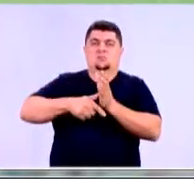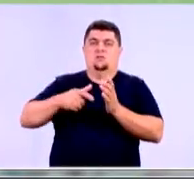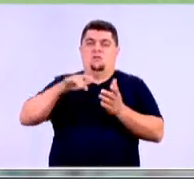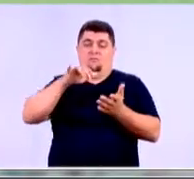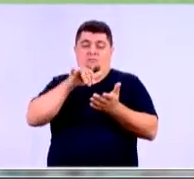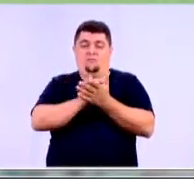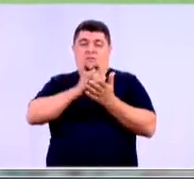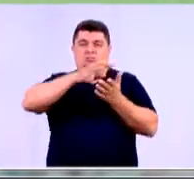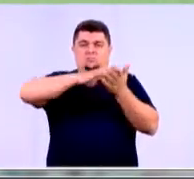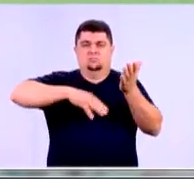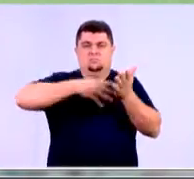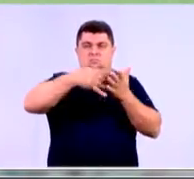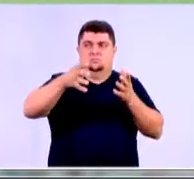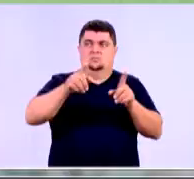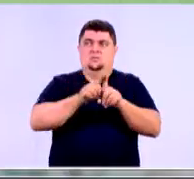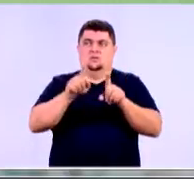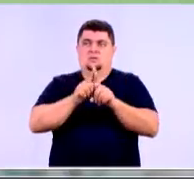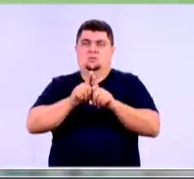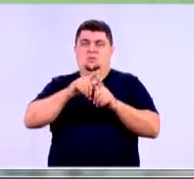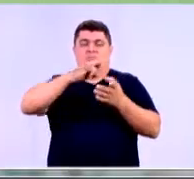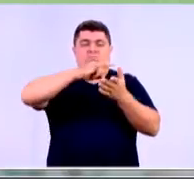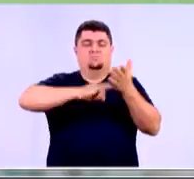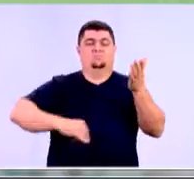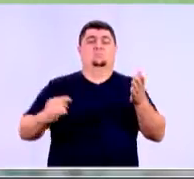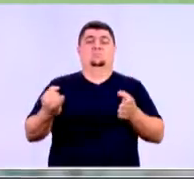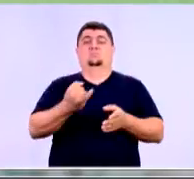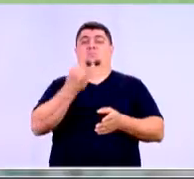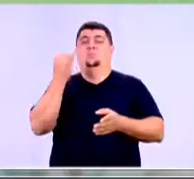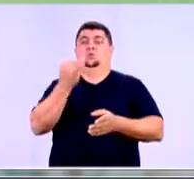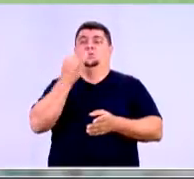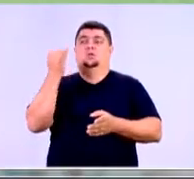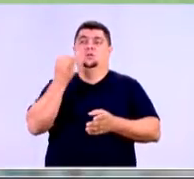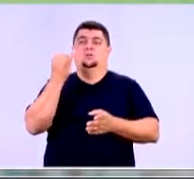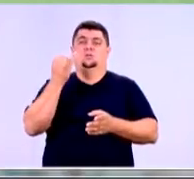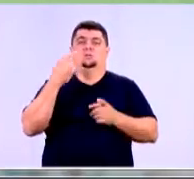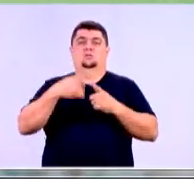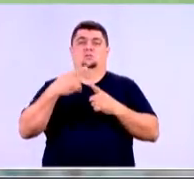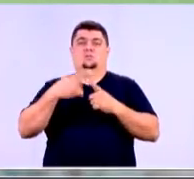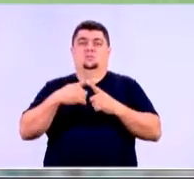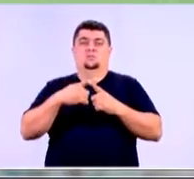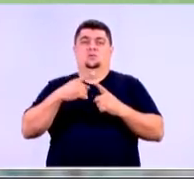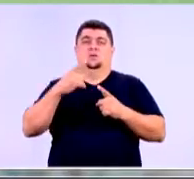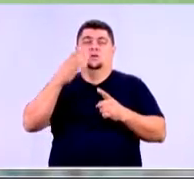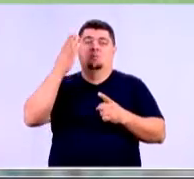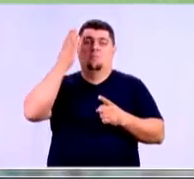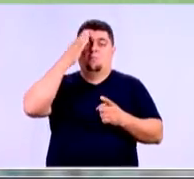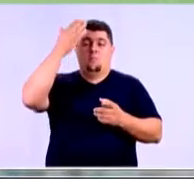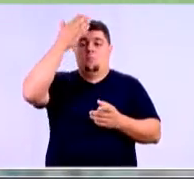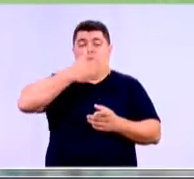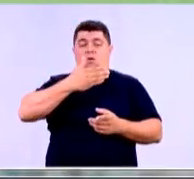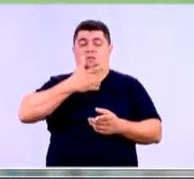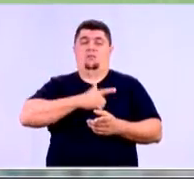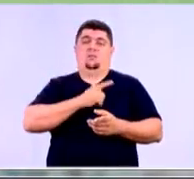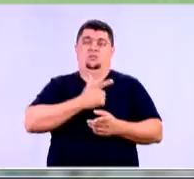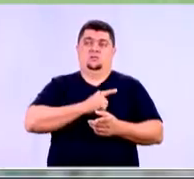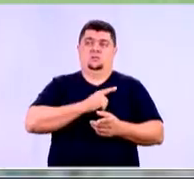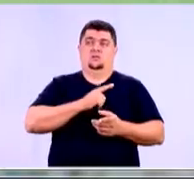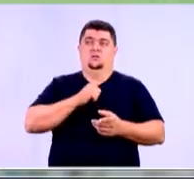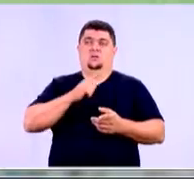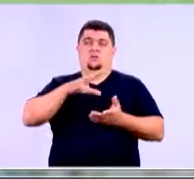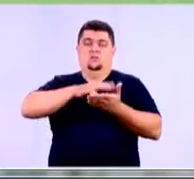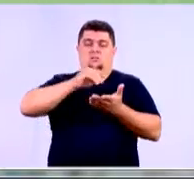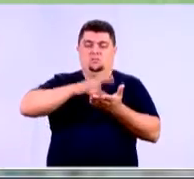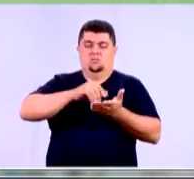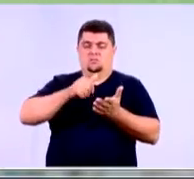cadastral. E falamos que é importante ter a documentação, né, professora? A documentação comprobatória dessa ficha cadastral. Cópias